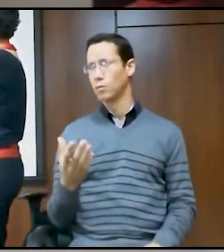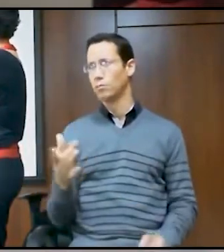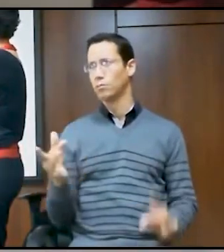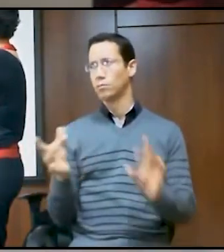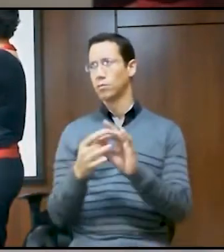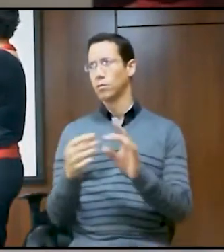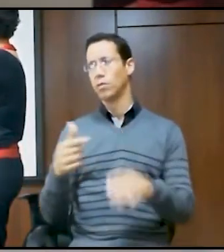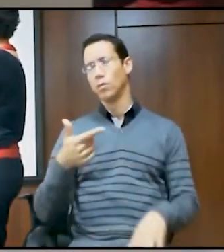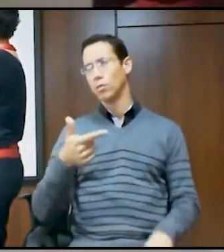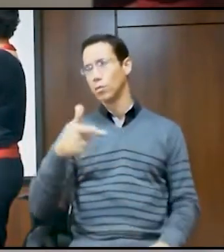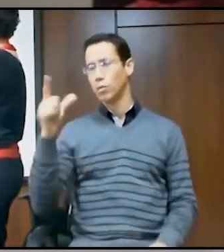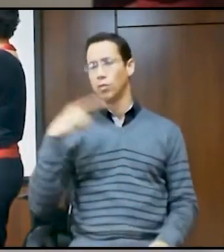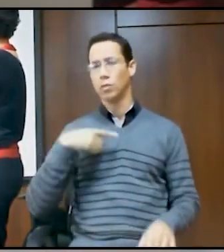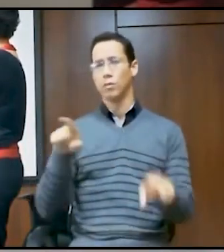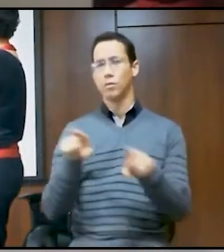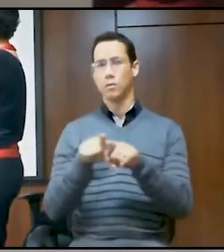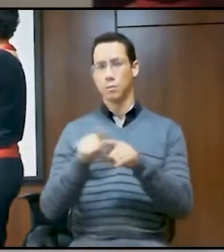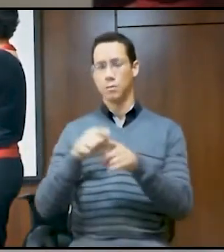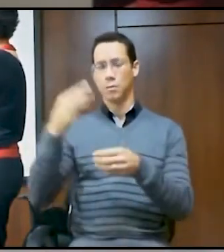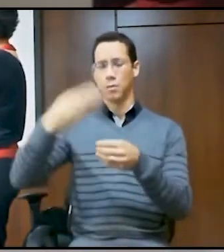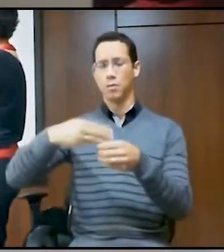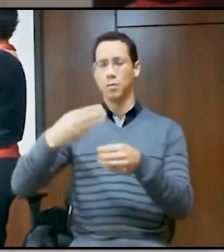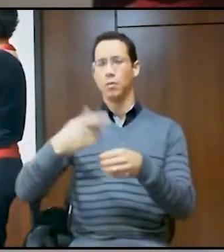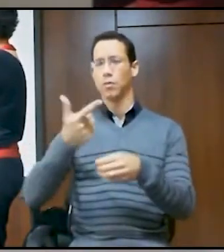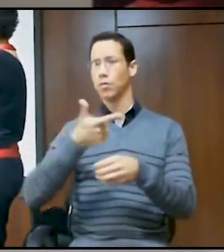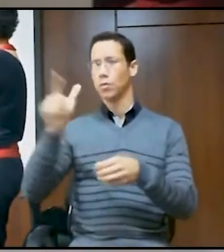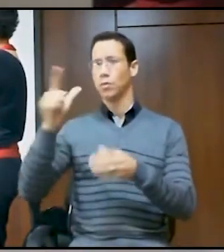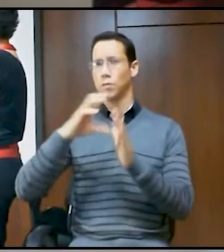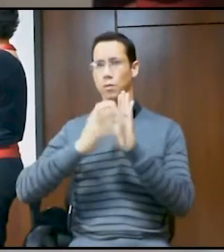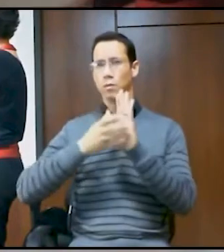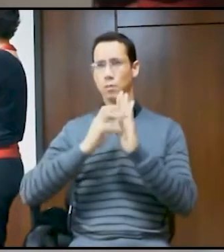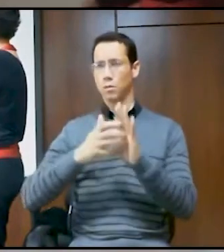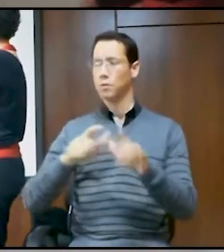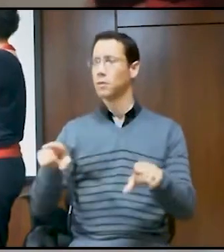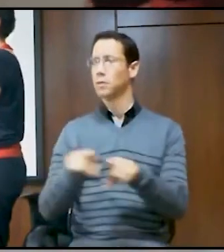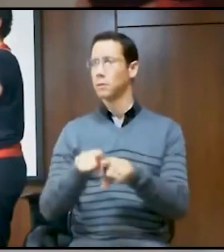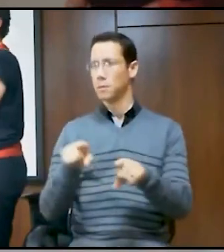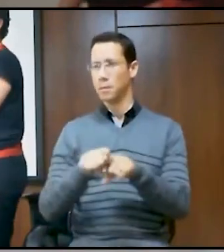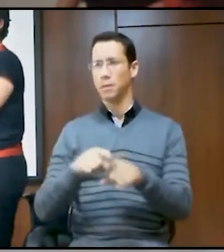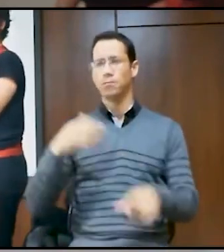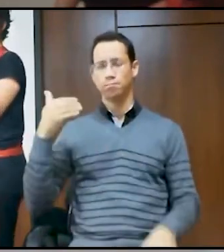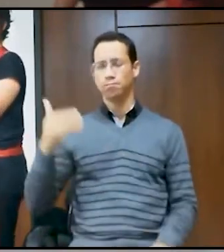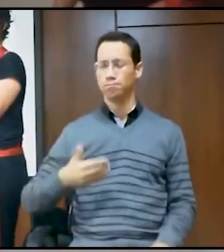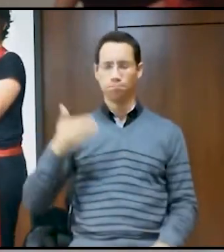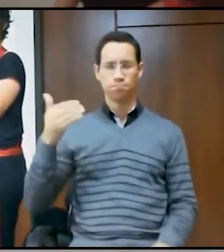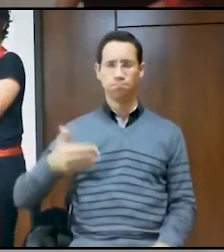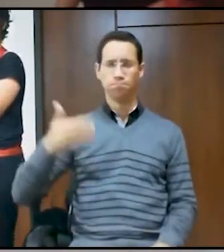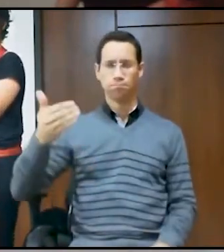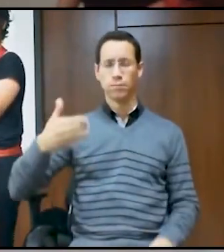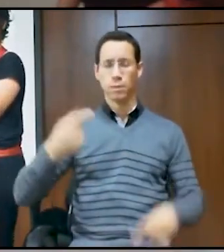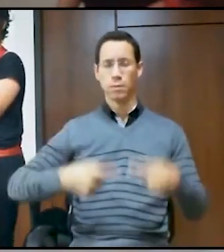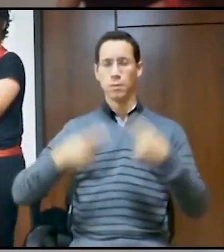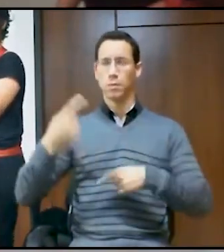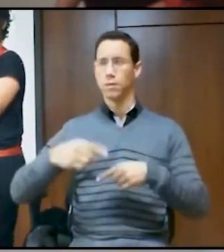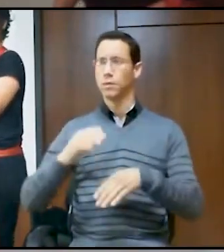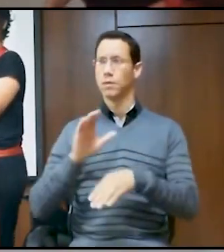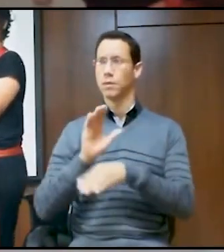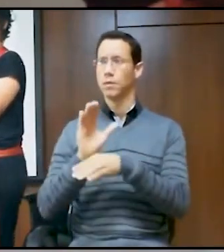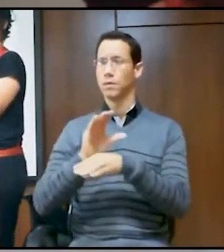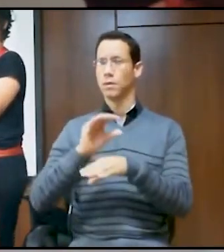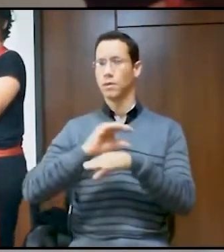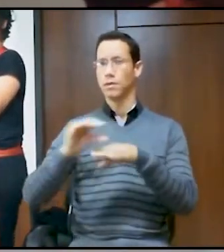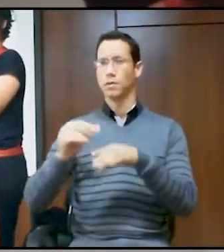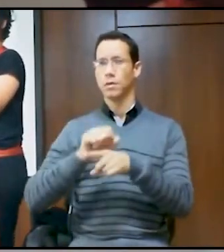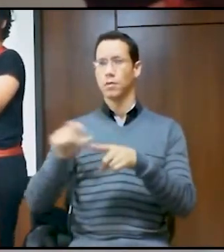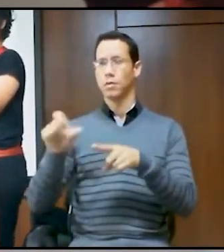mas também outros municípios com outros partidos que também começam a ter a política de auxílio aluguel. Ou